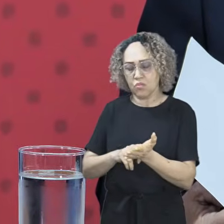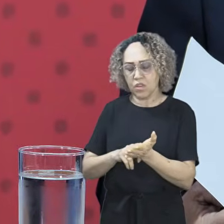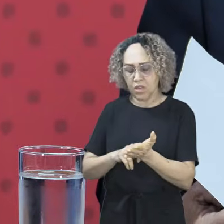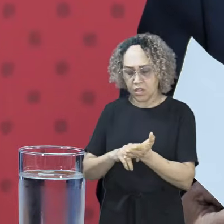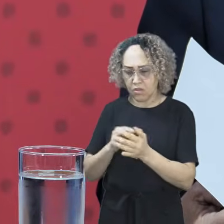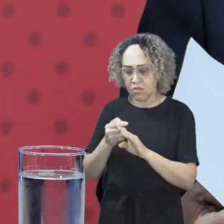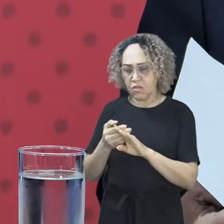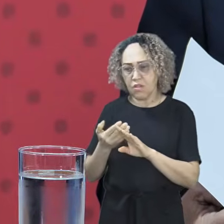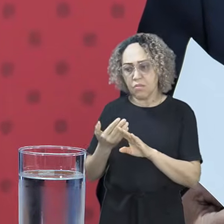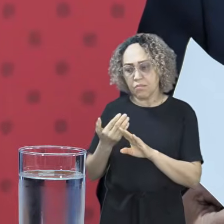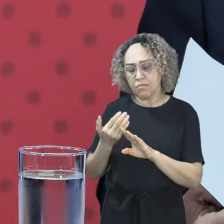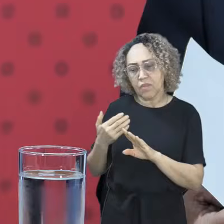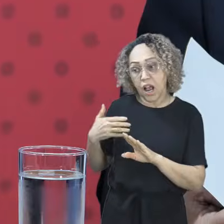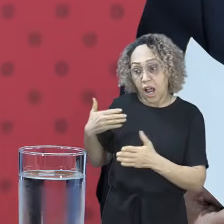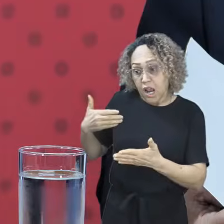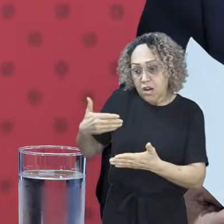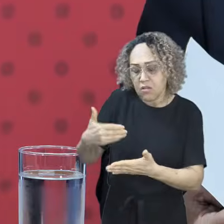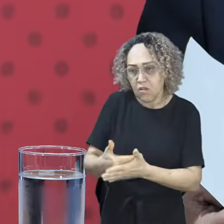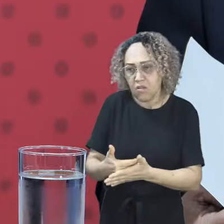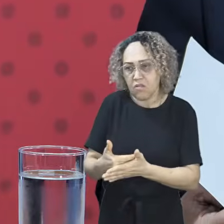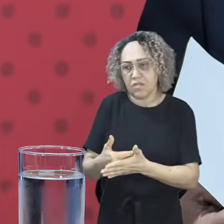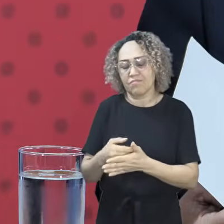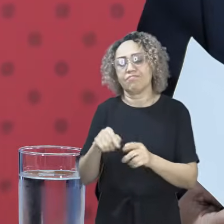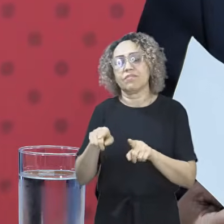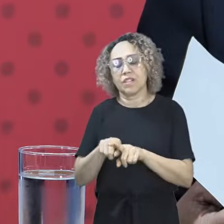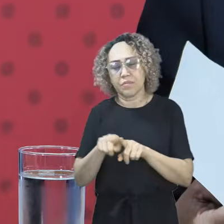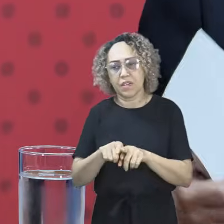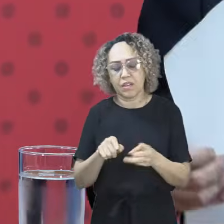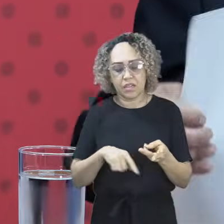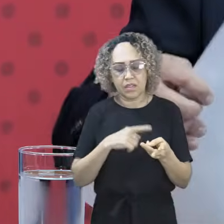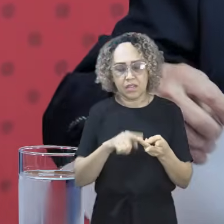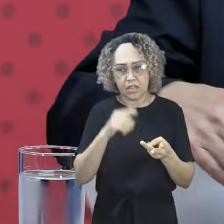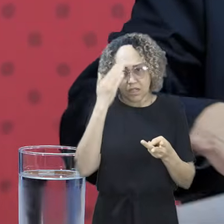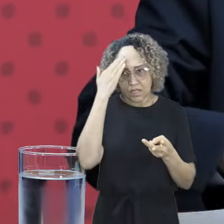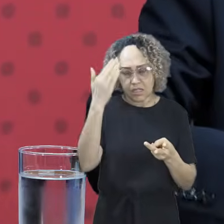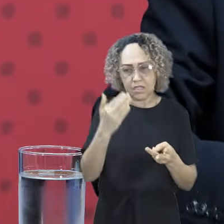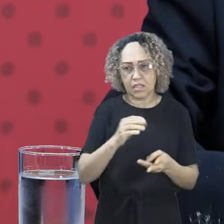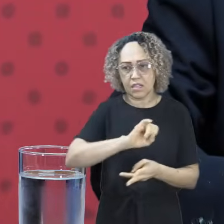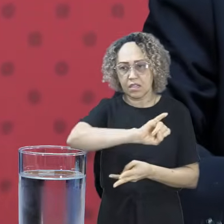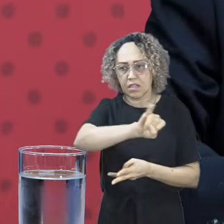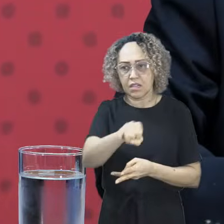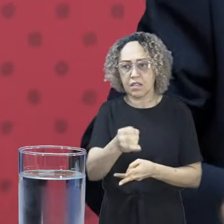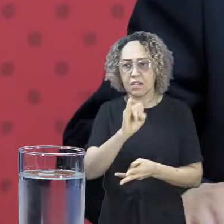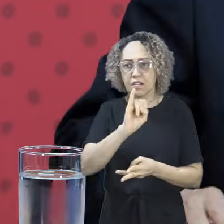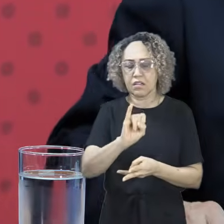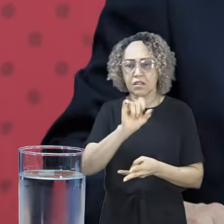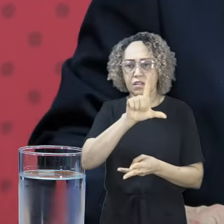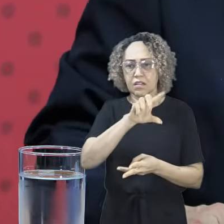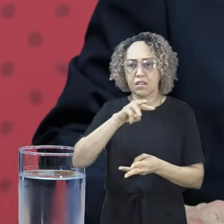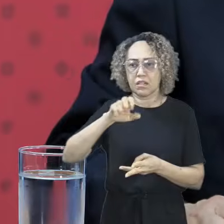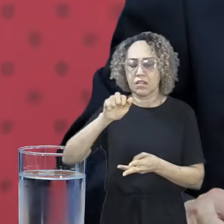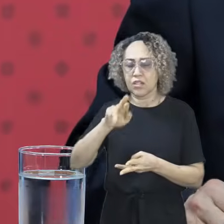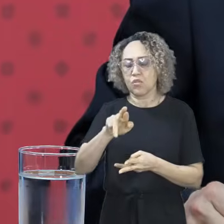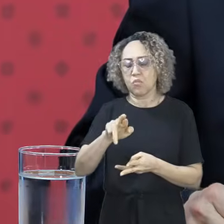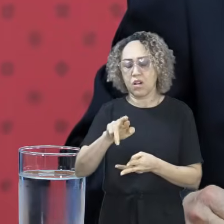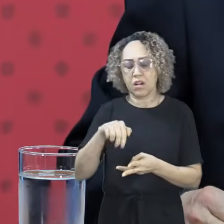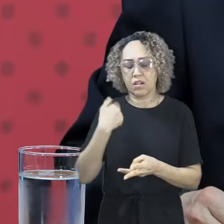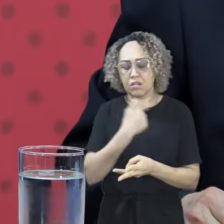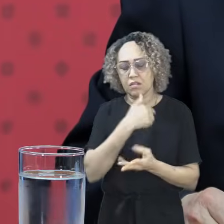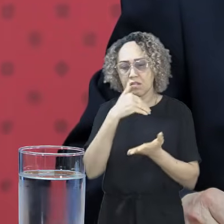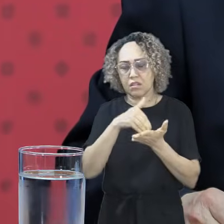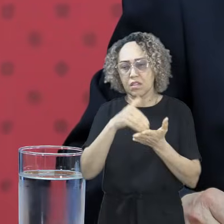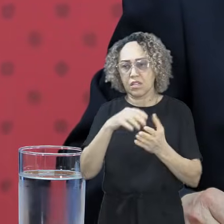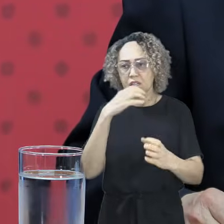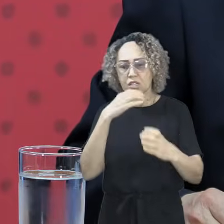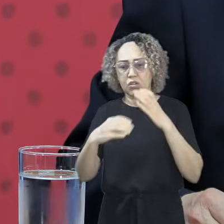processo. Agradecer muito ao Gilmar, nosso secretário de Comunicação. Enfim, em nome deles, a toda a direção